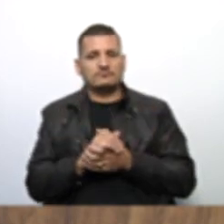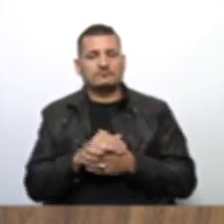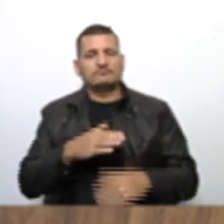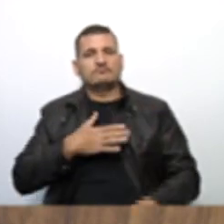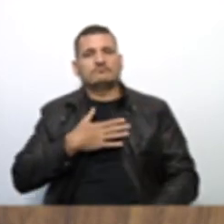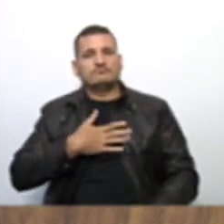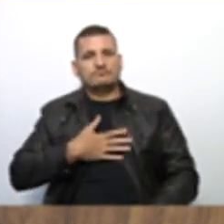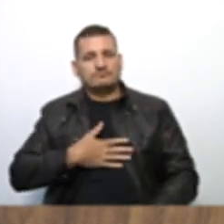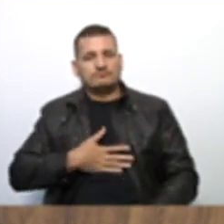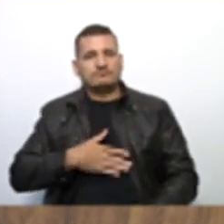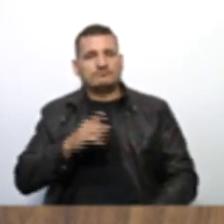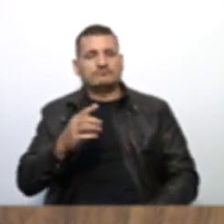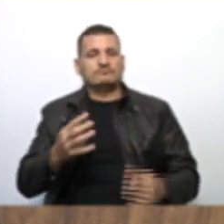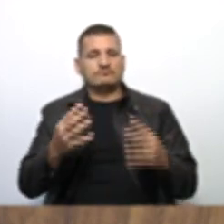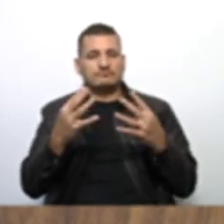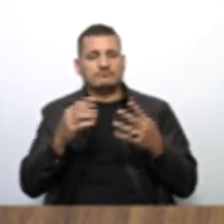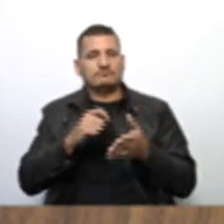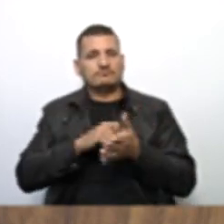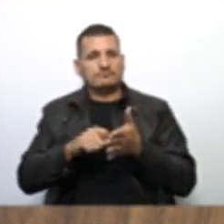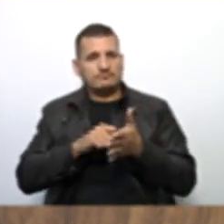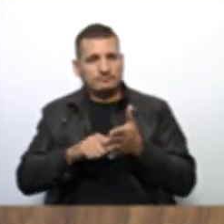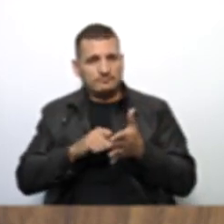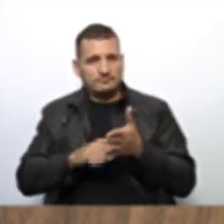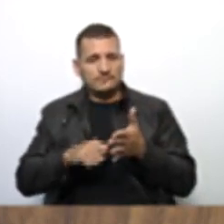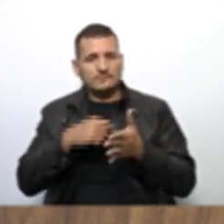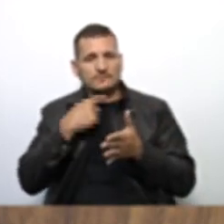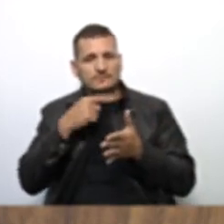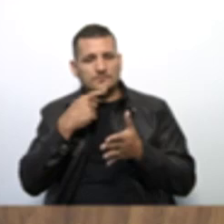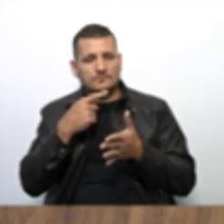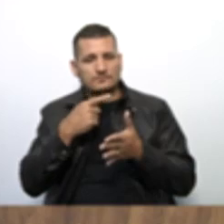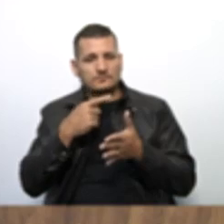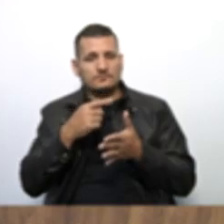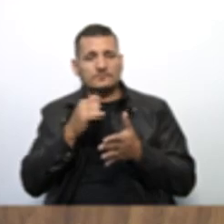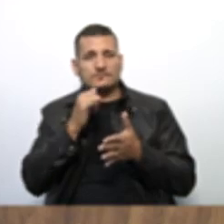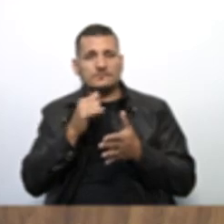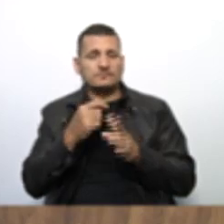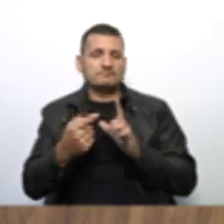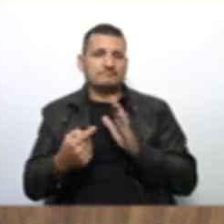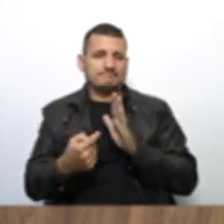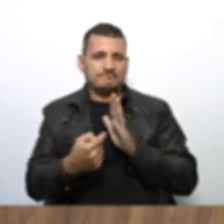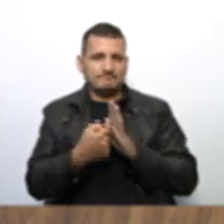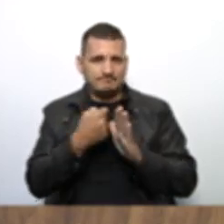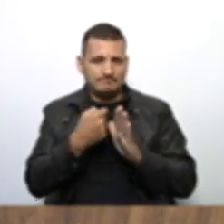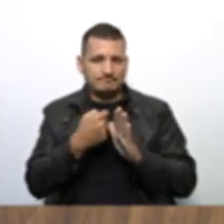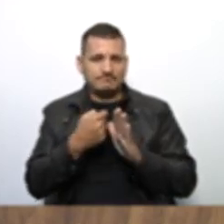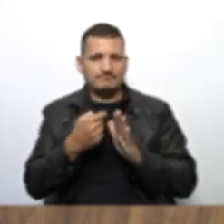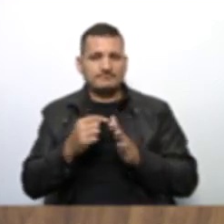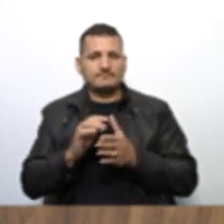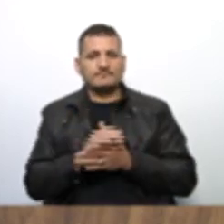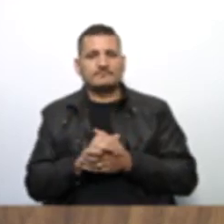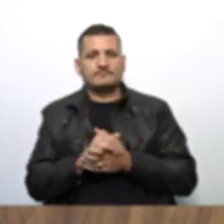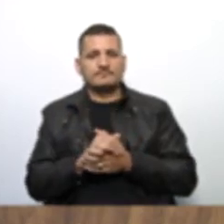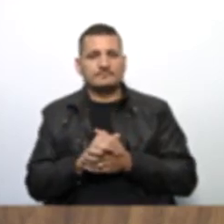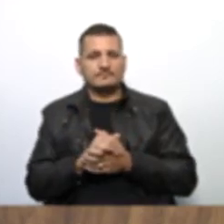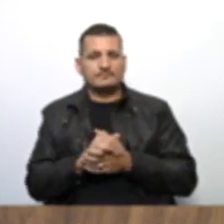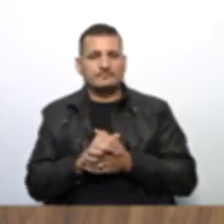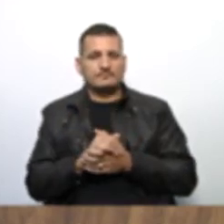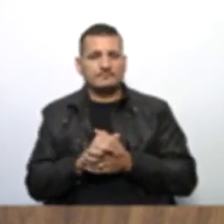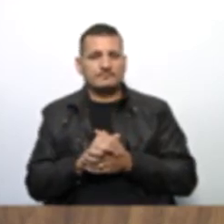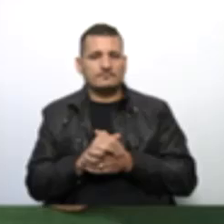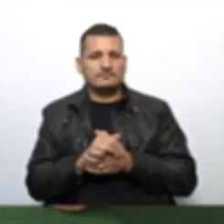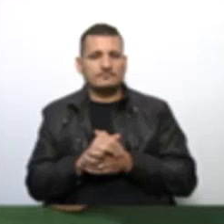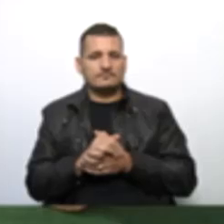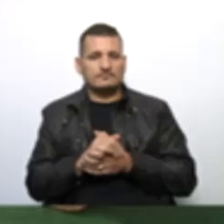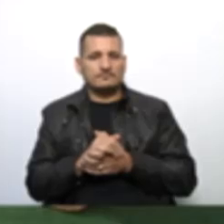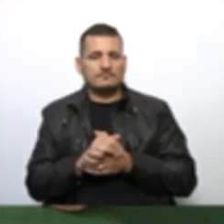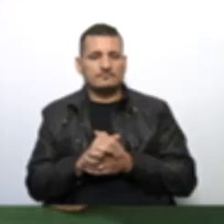presta atenção, vai anotando, fazendo as observações e, em caso de dúvida, mais uma vez, por favor, nos passem através do chat aqui.